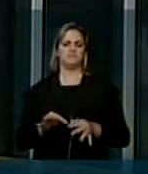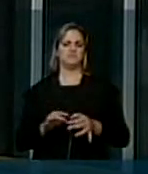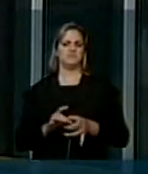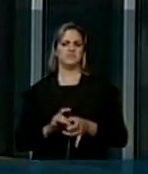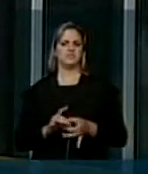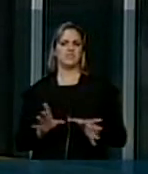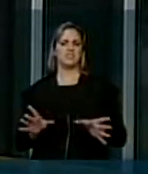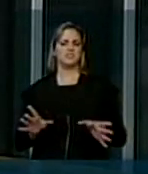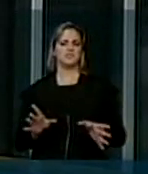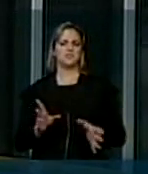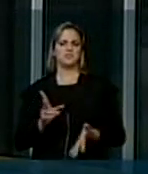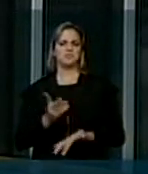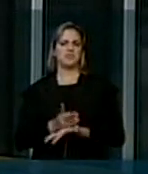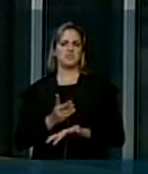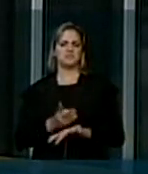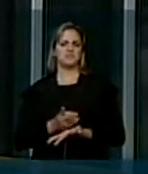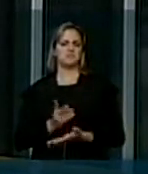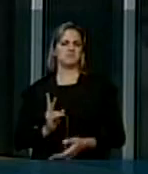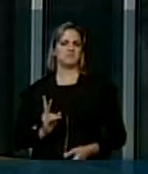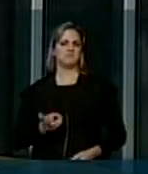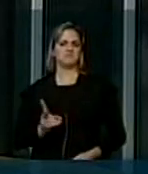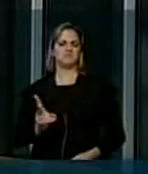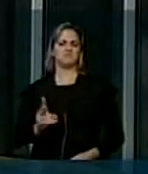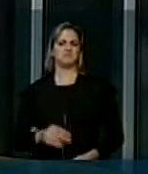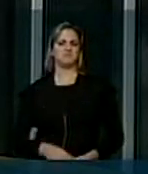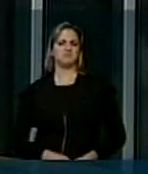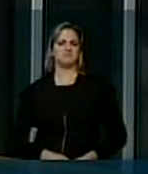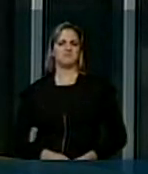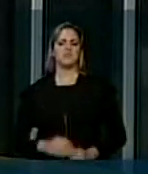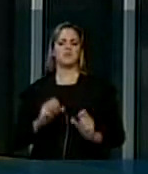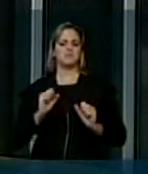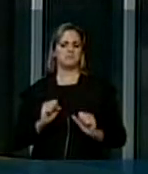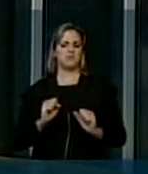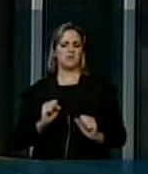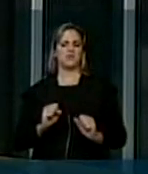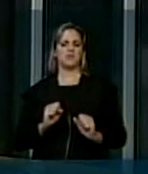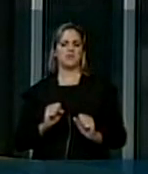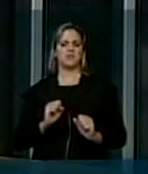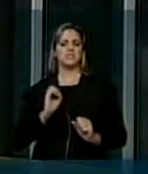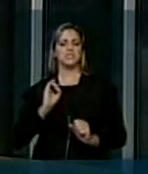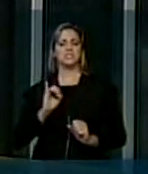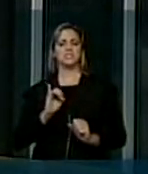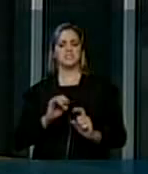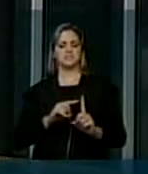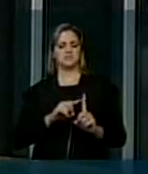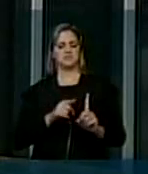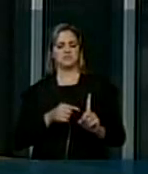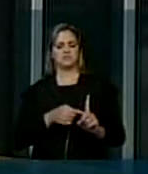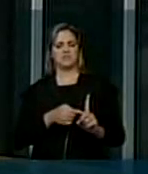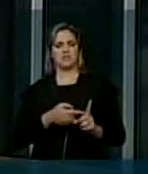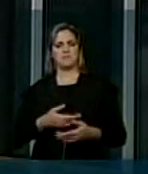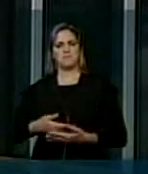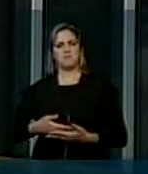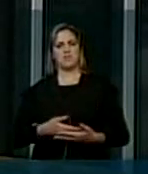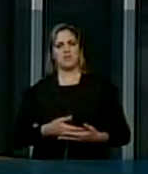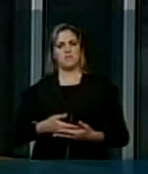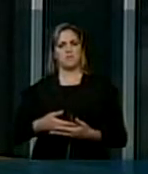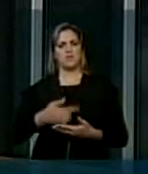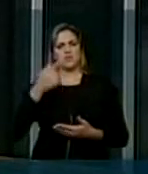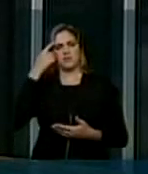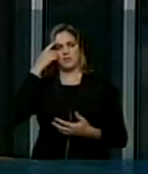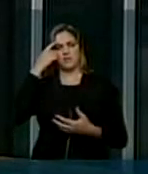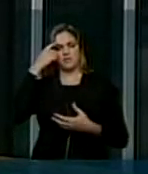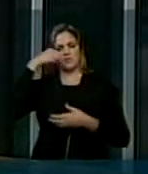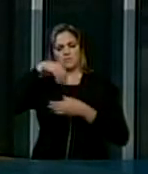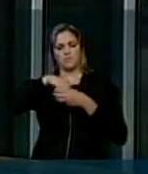por descriminalizar o aborto de anencéfalos em nosso